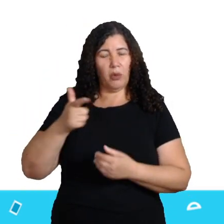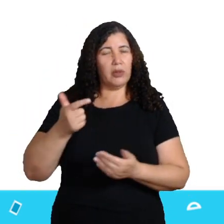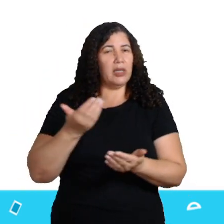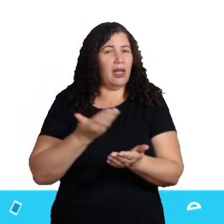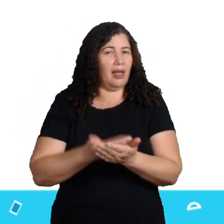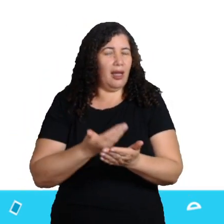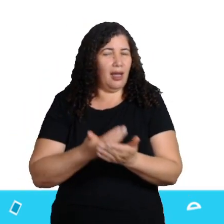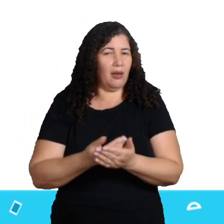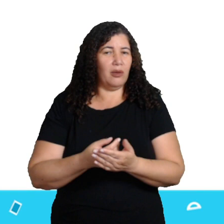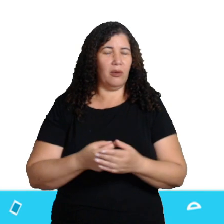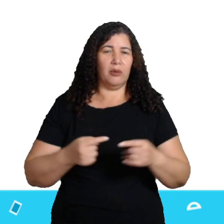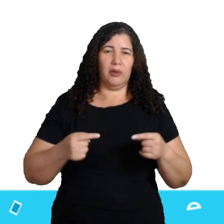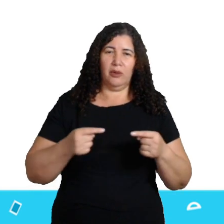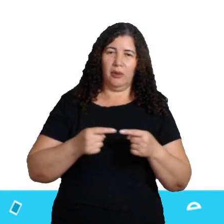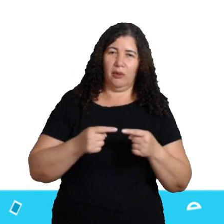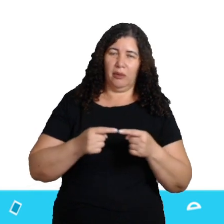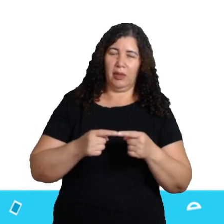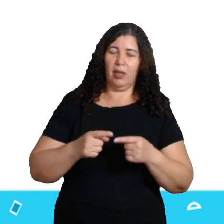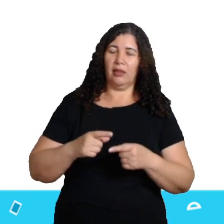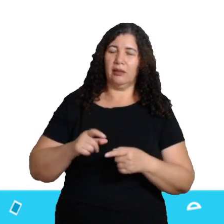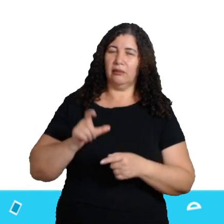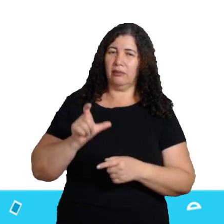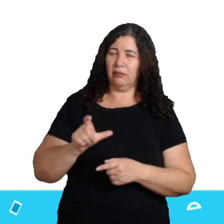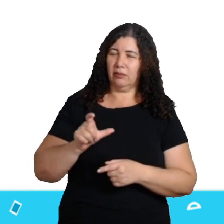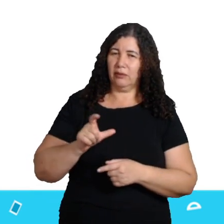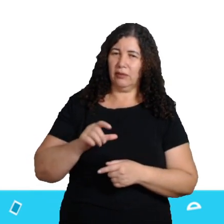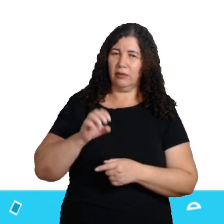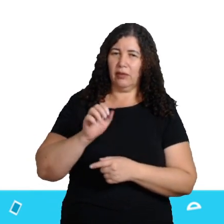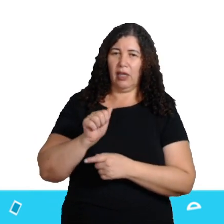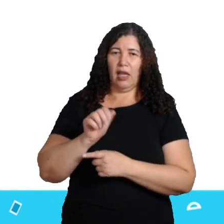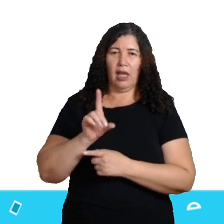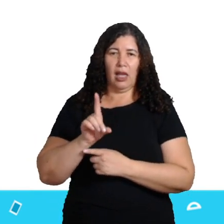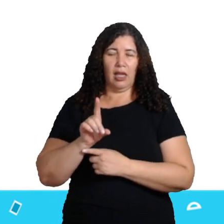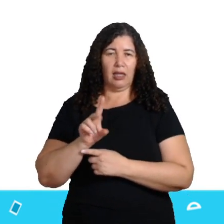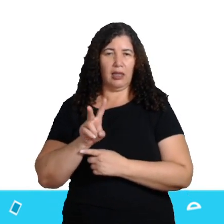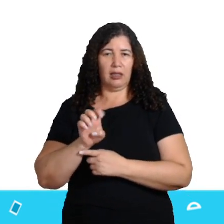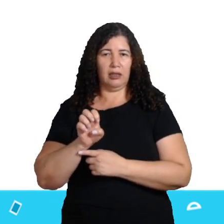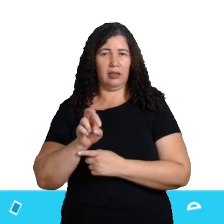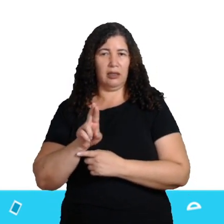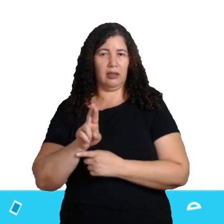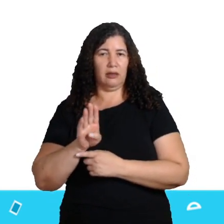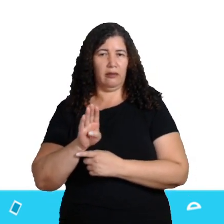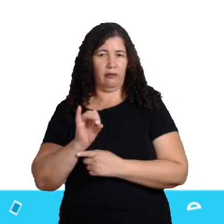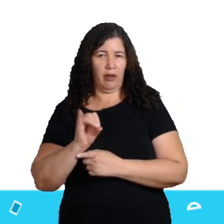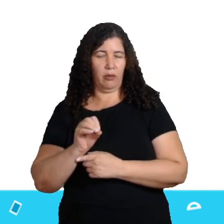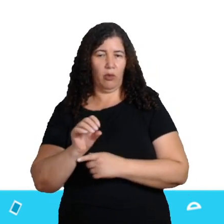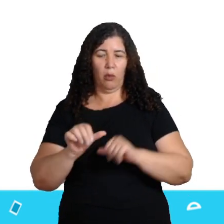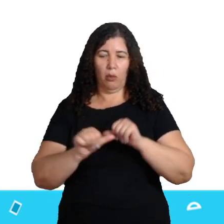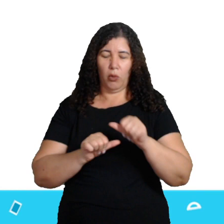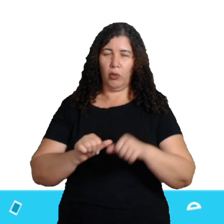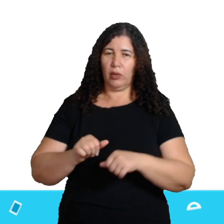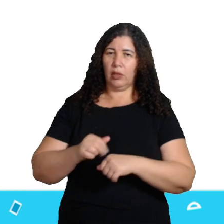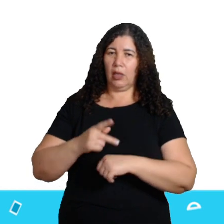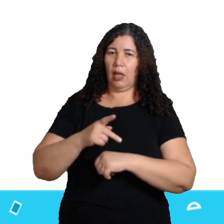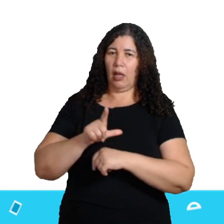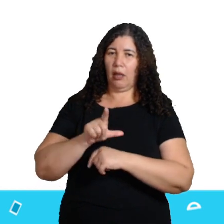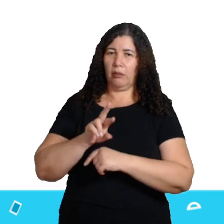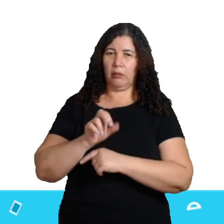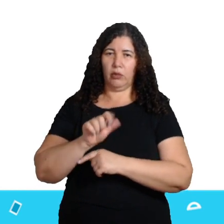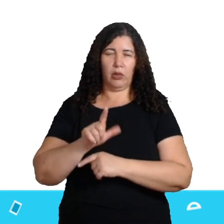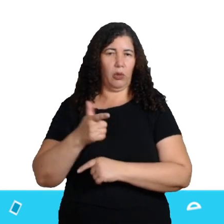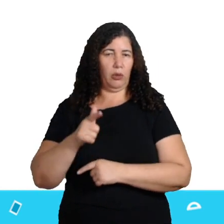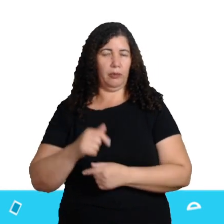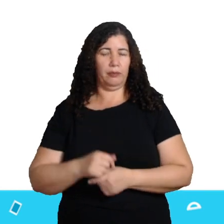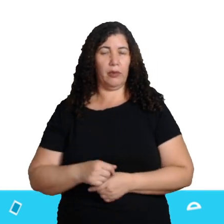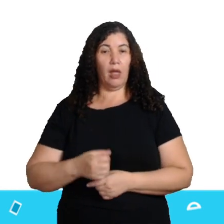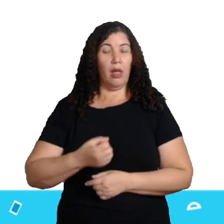aulas que os advérbios jamais podem ir para o plural. Meia xícara. Meia que é